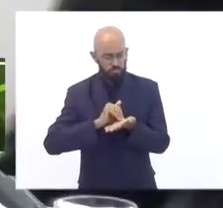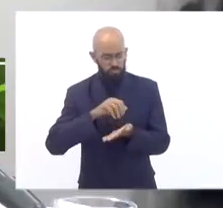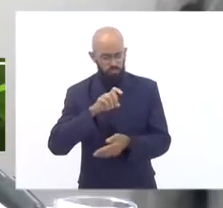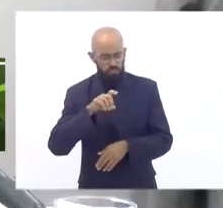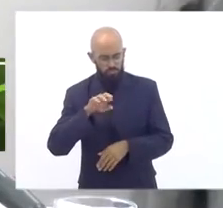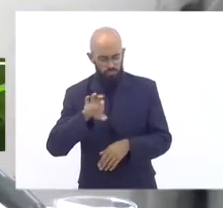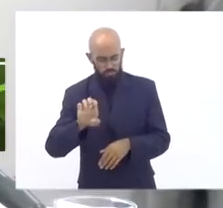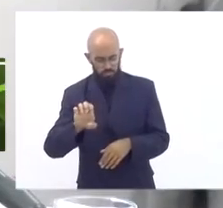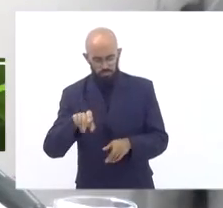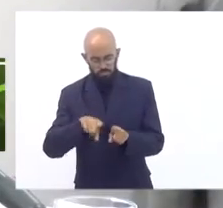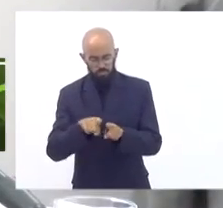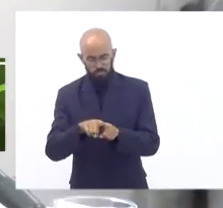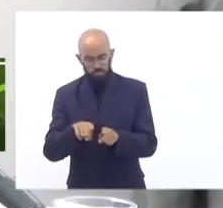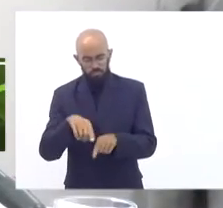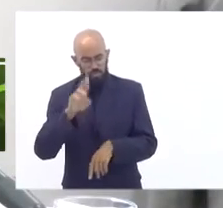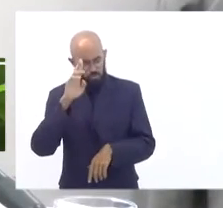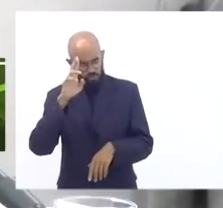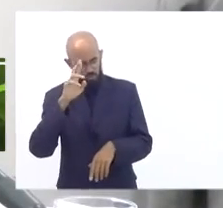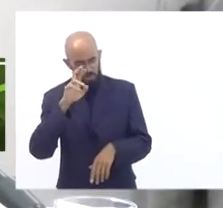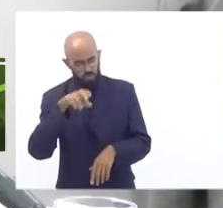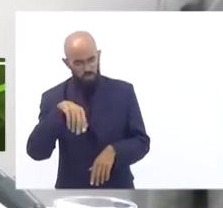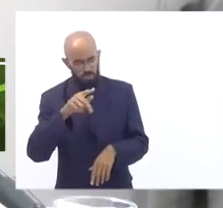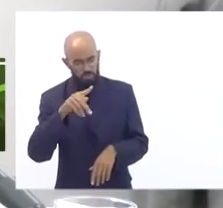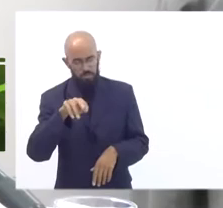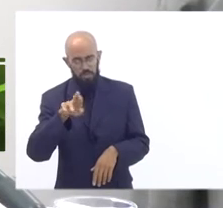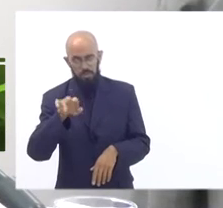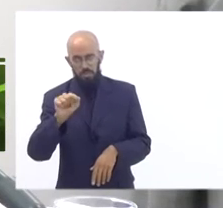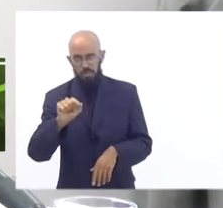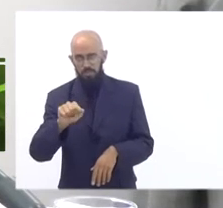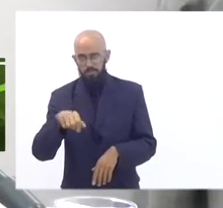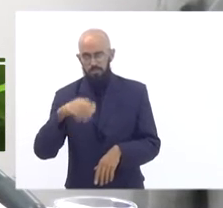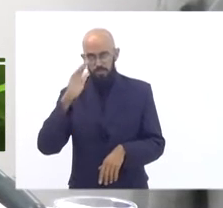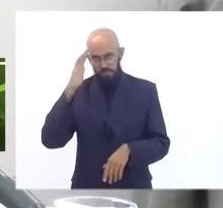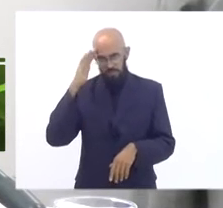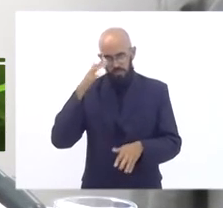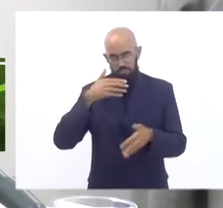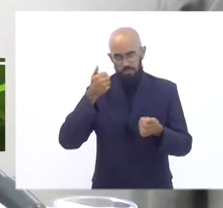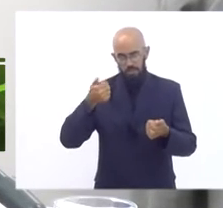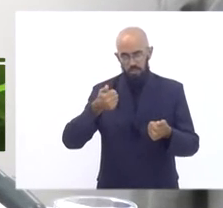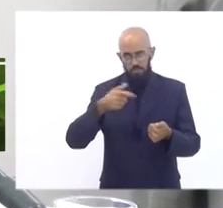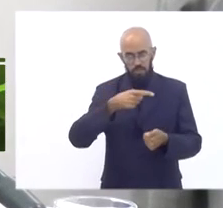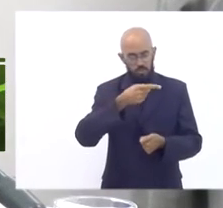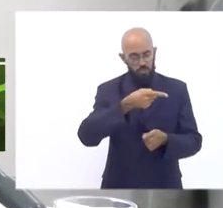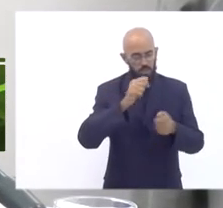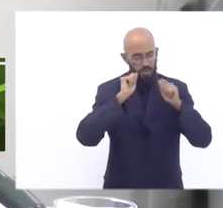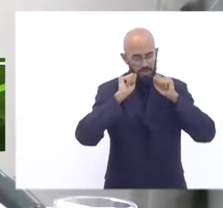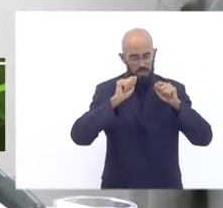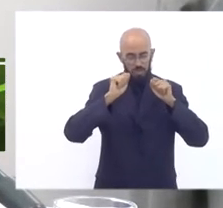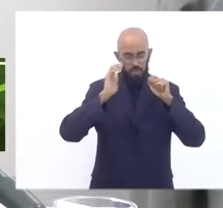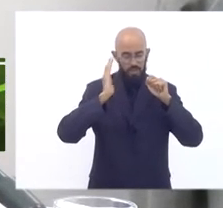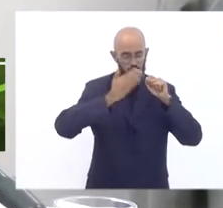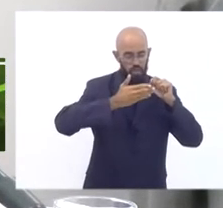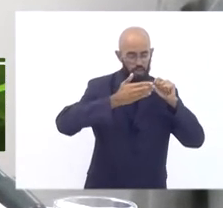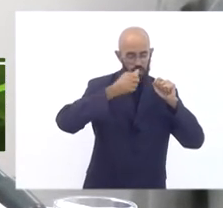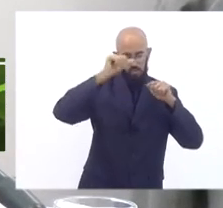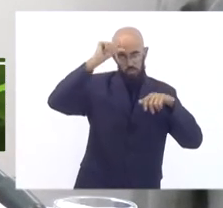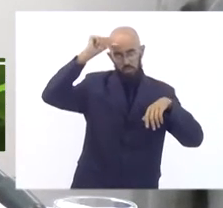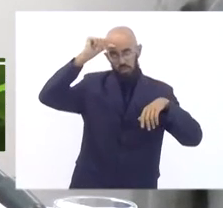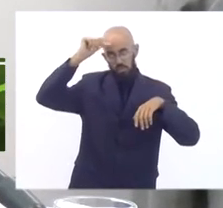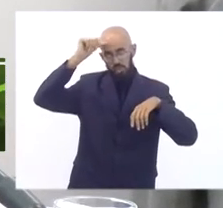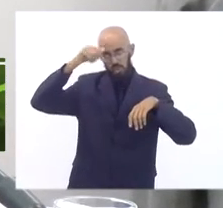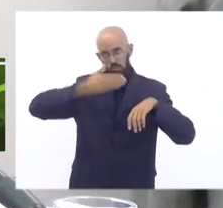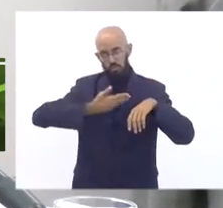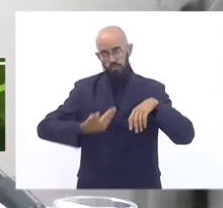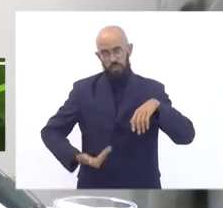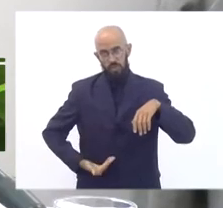Sacalém. Só para entender melhor. A senhora Priscila Sacalém assessora diretamente o gabinete do governador e afirma